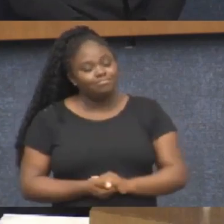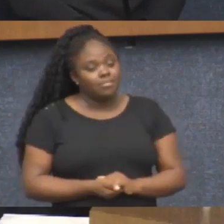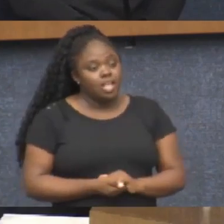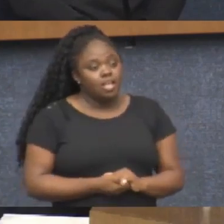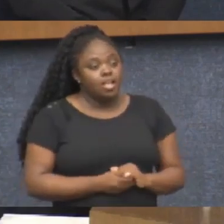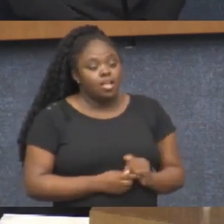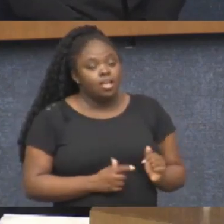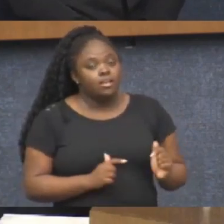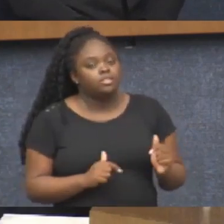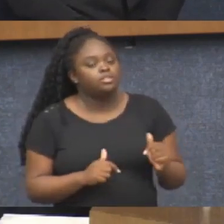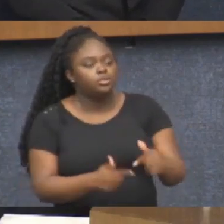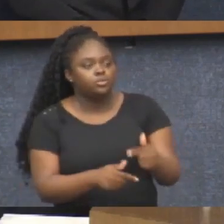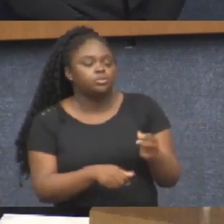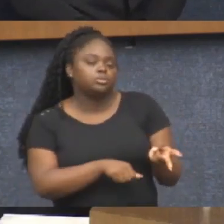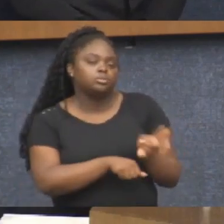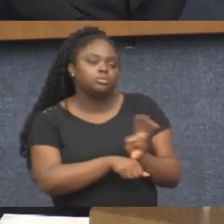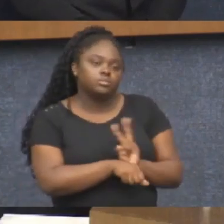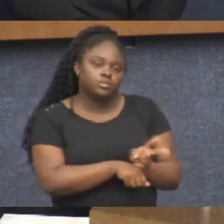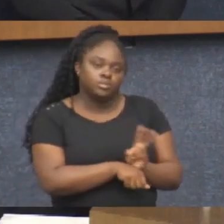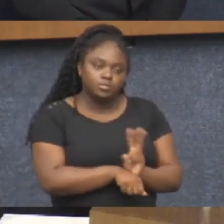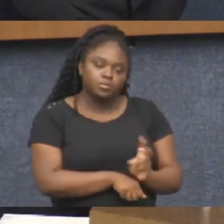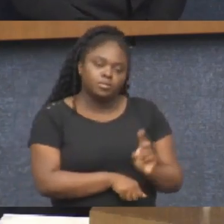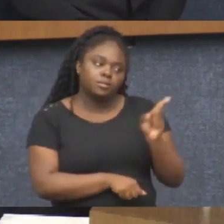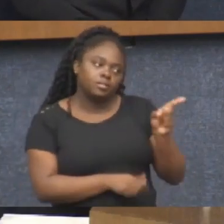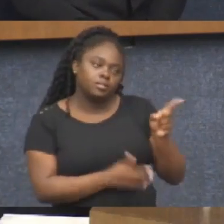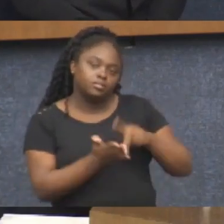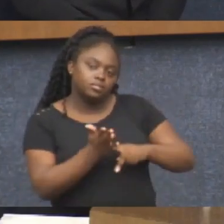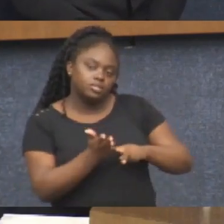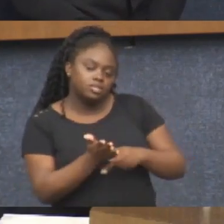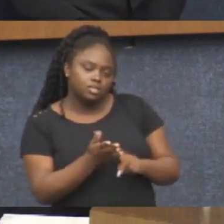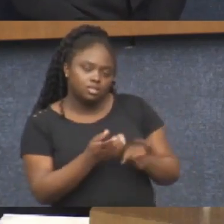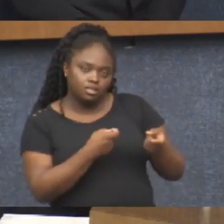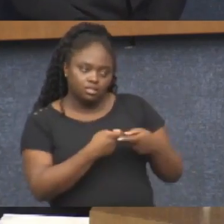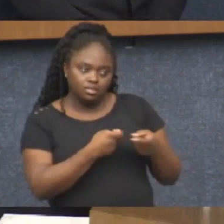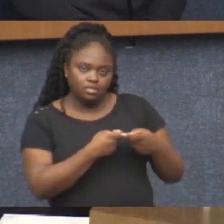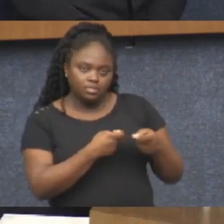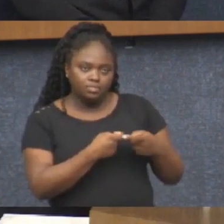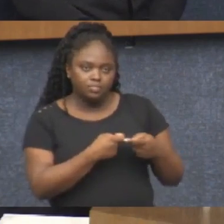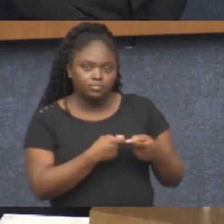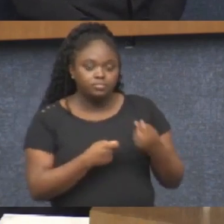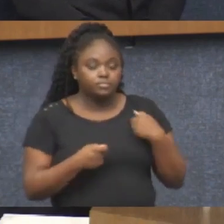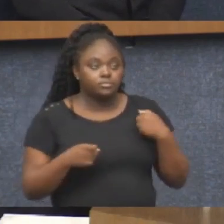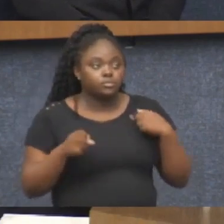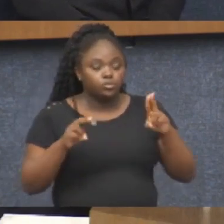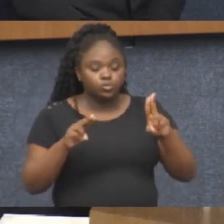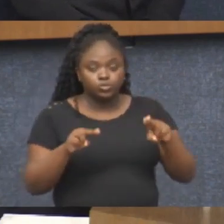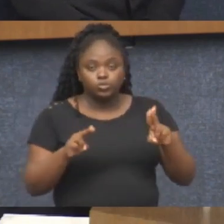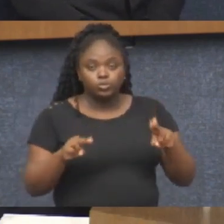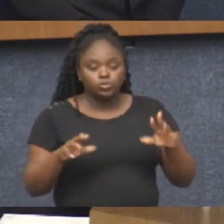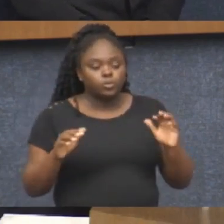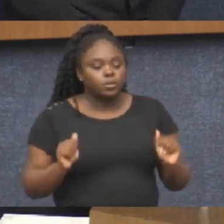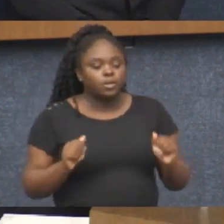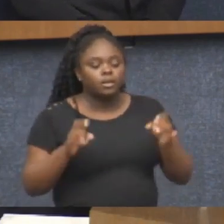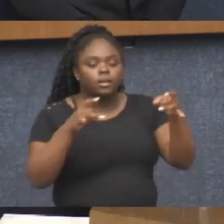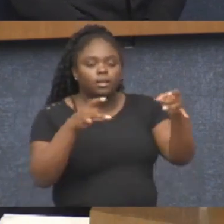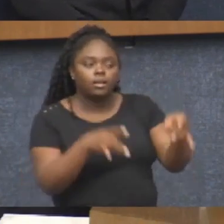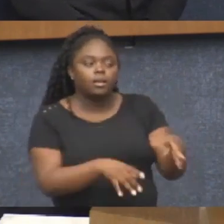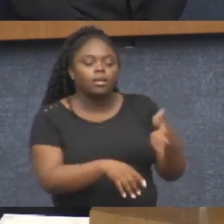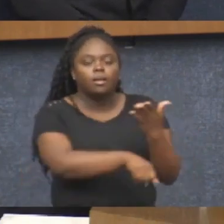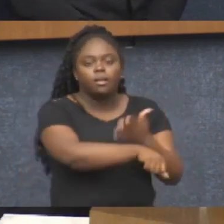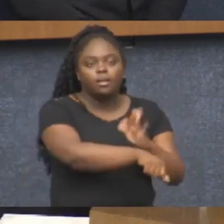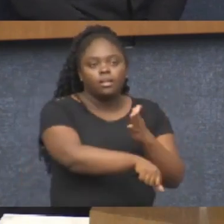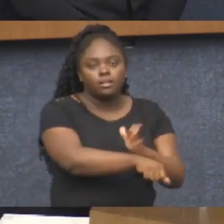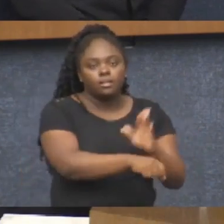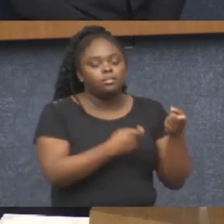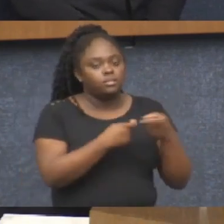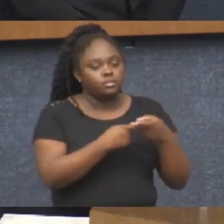mesmo atuando como diretor lá do Sindicato dos Médicos. Eu nunca abandonei a prática médica,